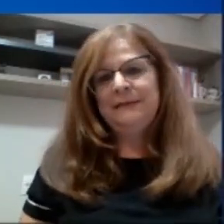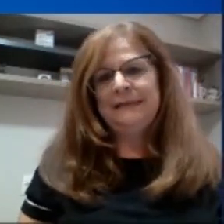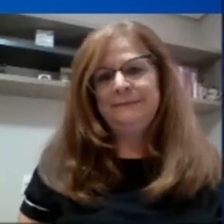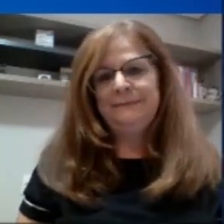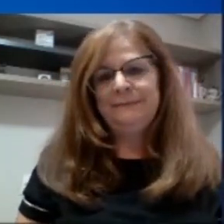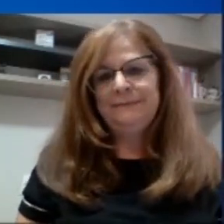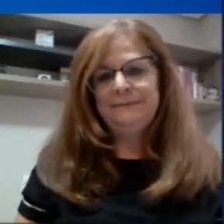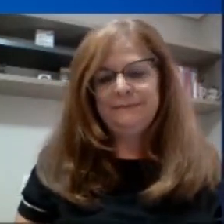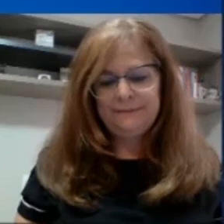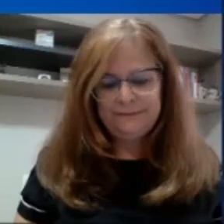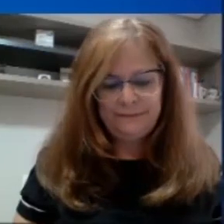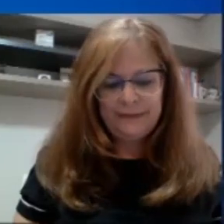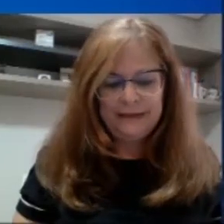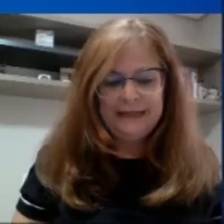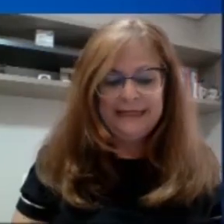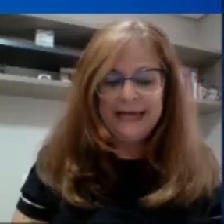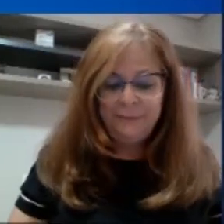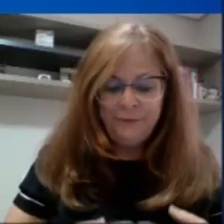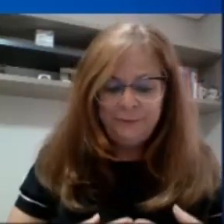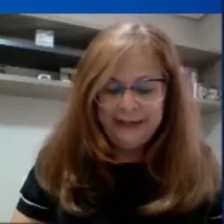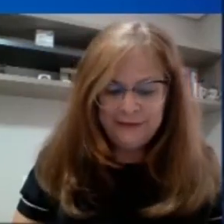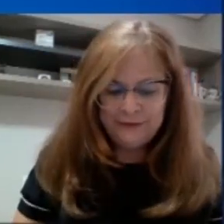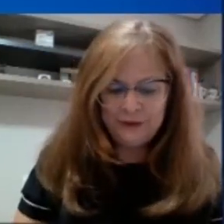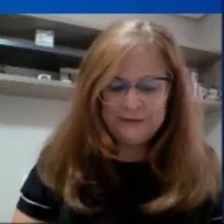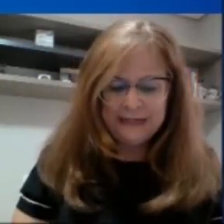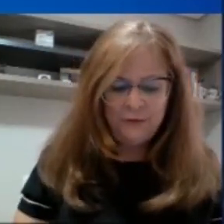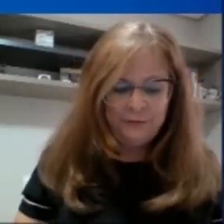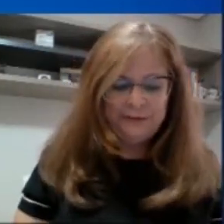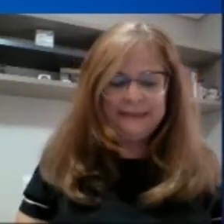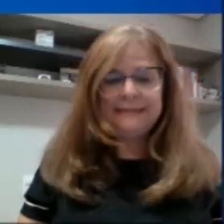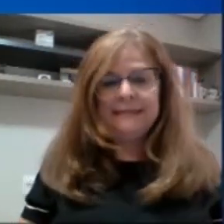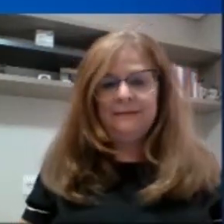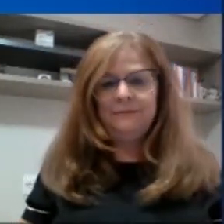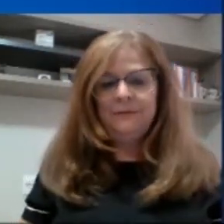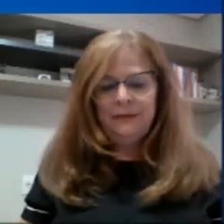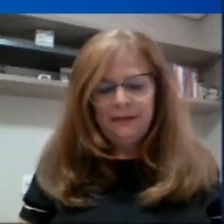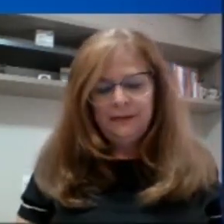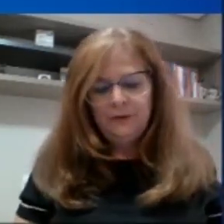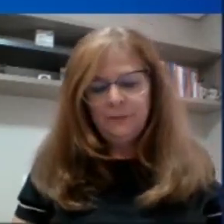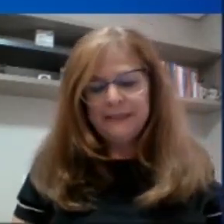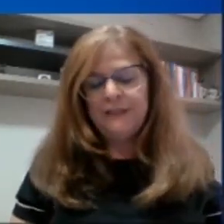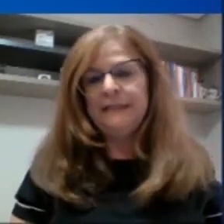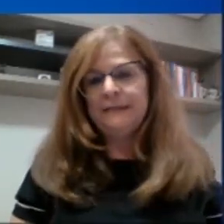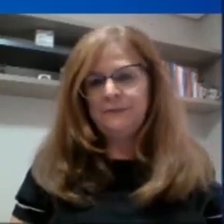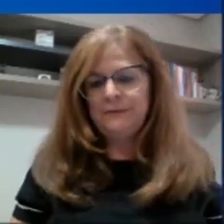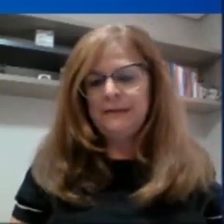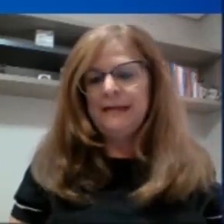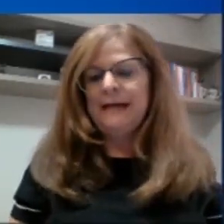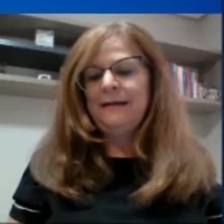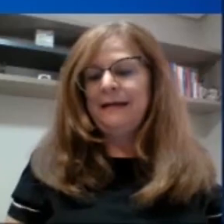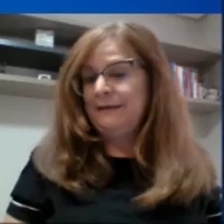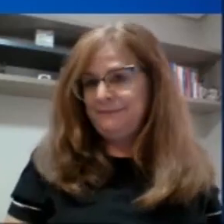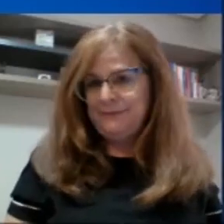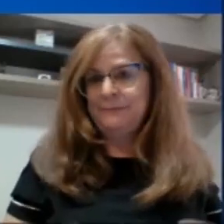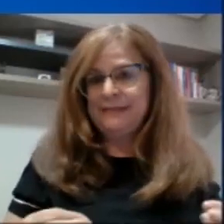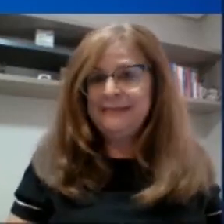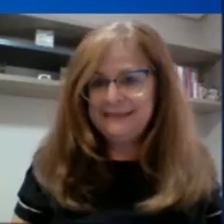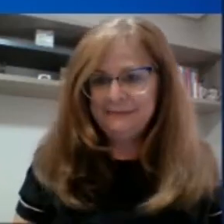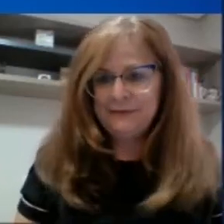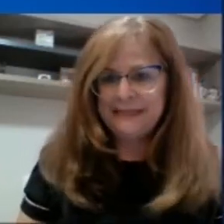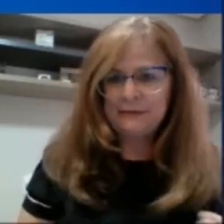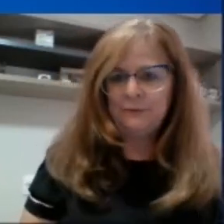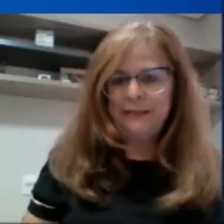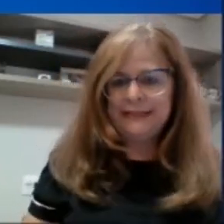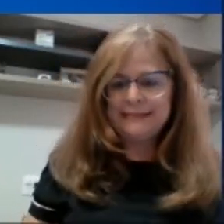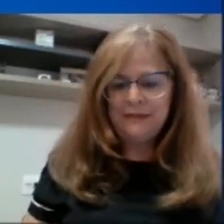humano dele. E é por meio da comunicação que compartilhamos. Nós